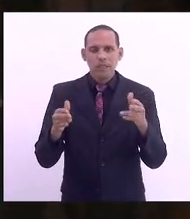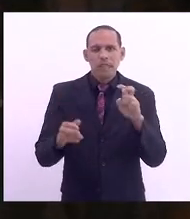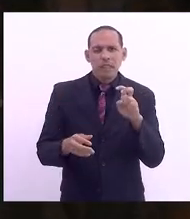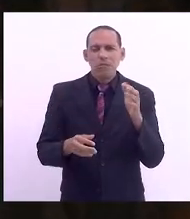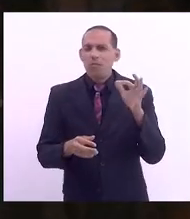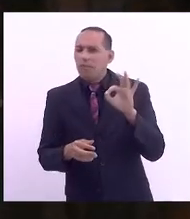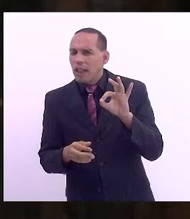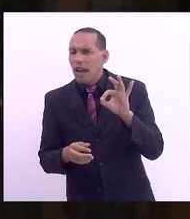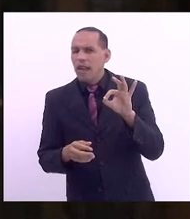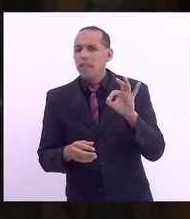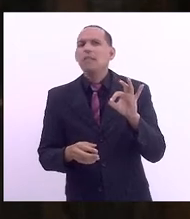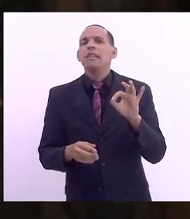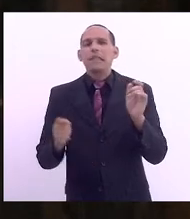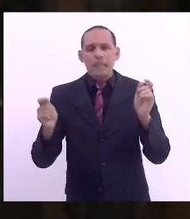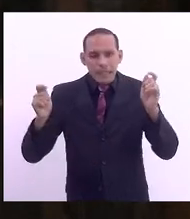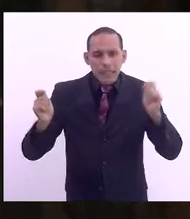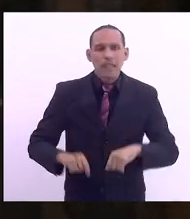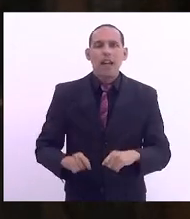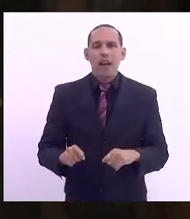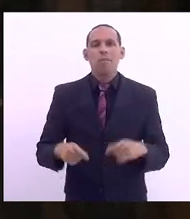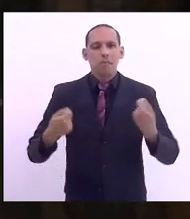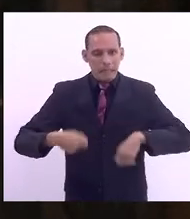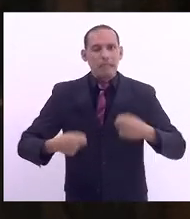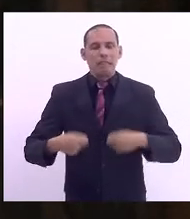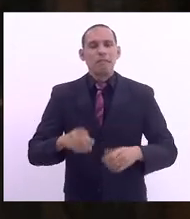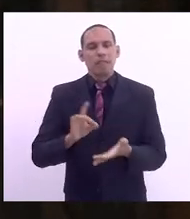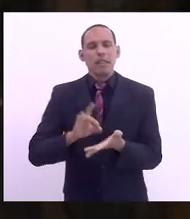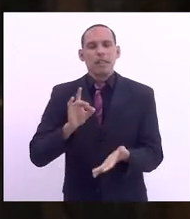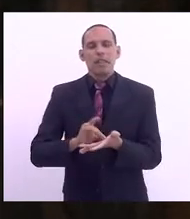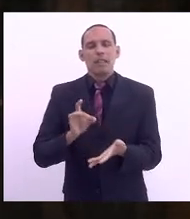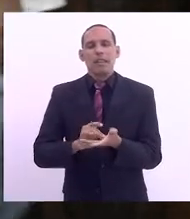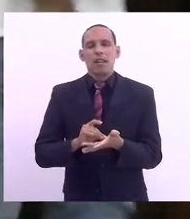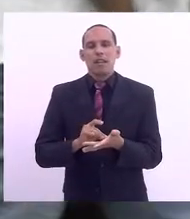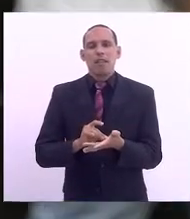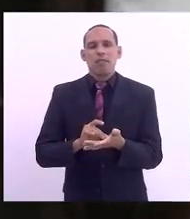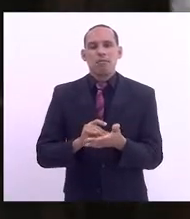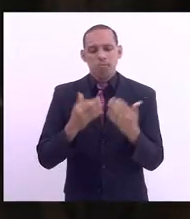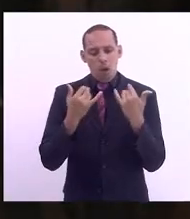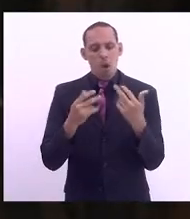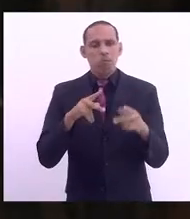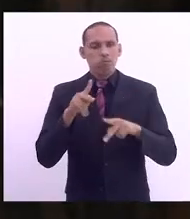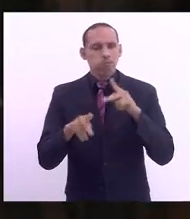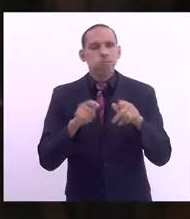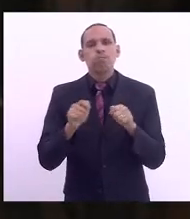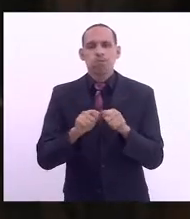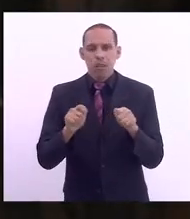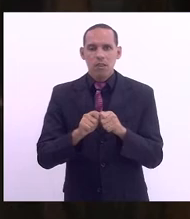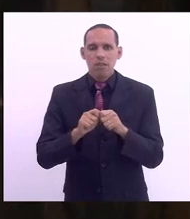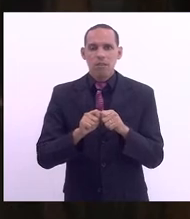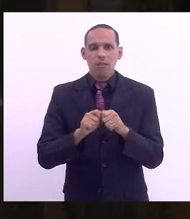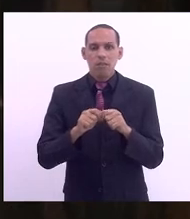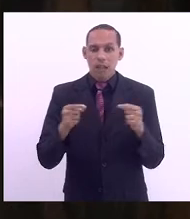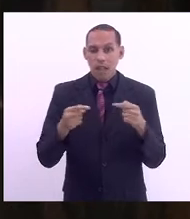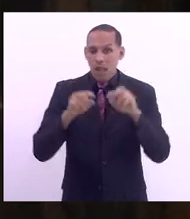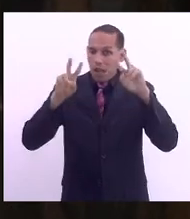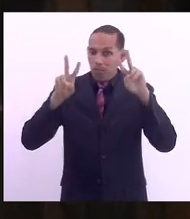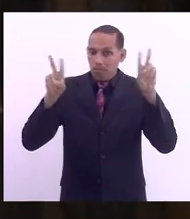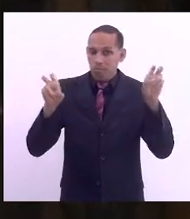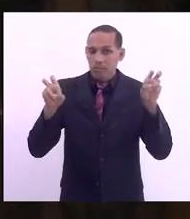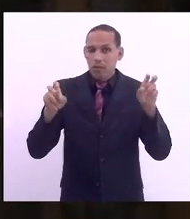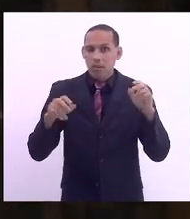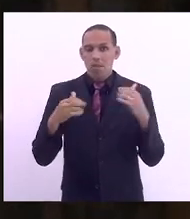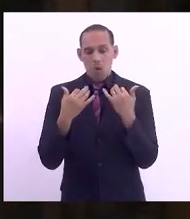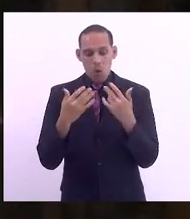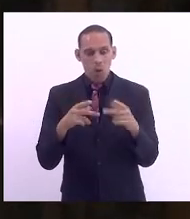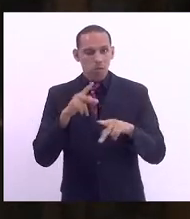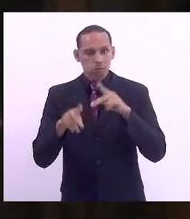5, 10 casos, a gente percebeu que era necessário, de fato, fazer uma audiência pública sobre o tema. Audiência que